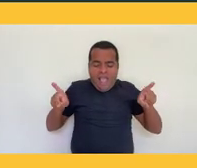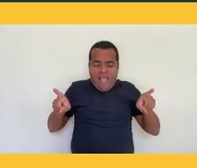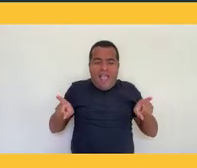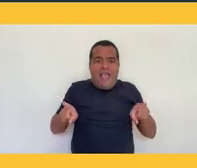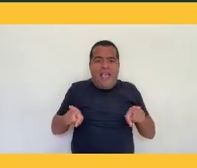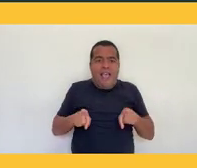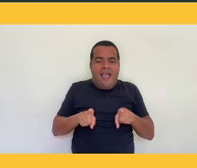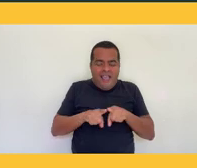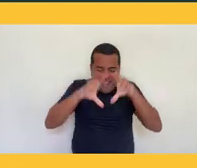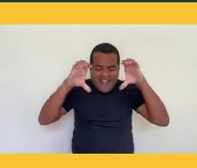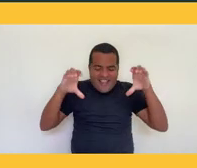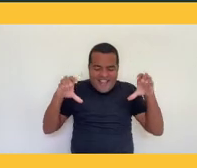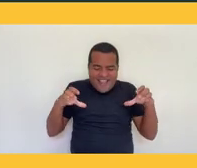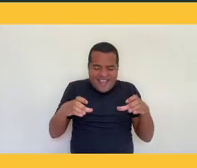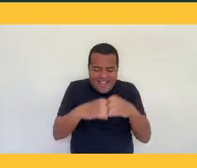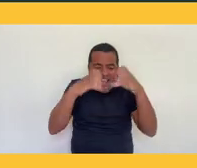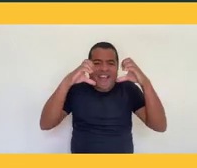meu